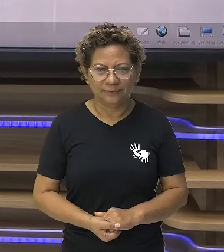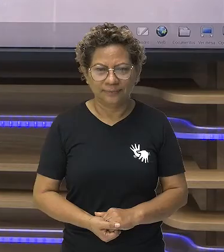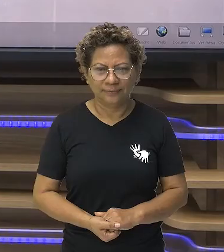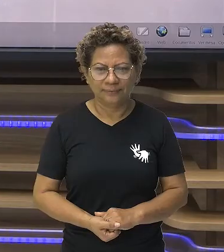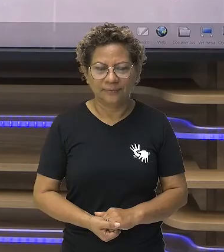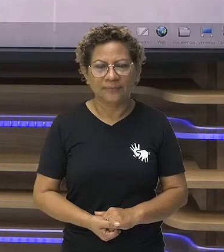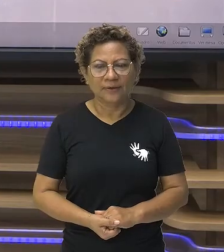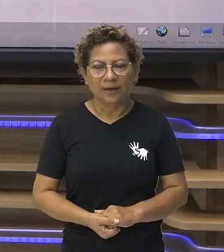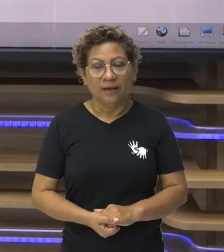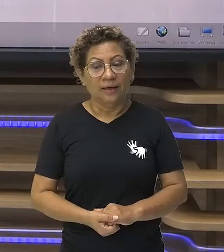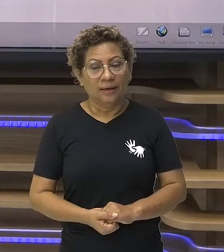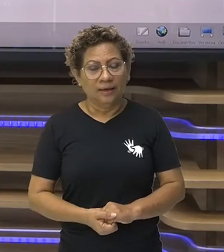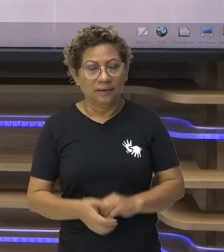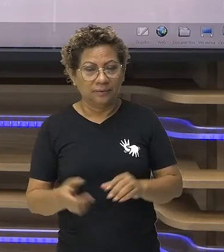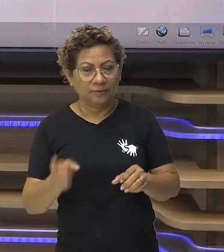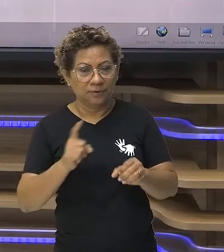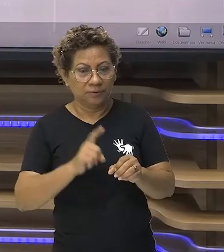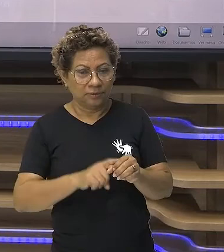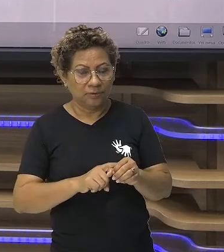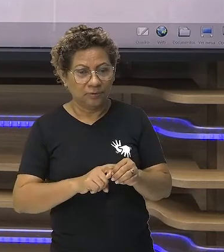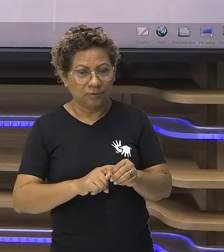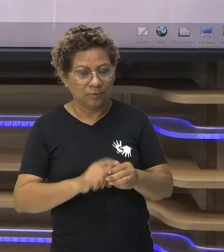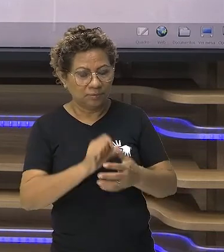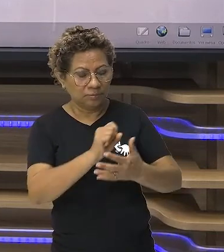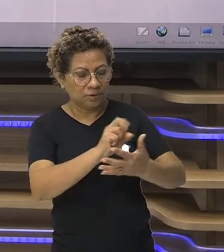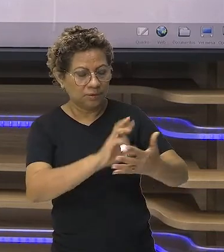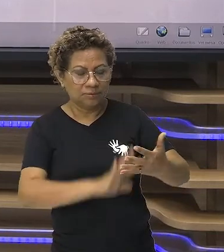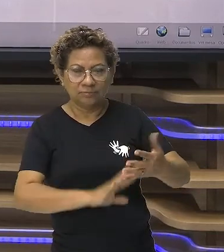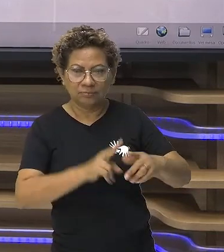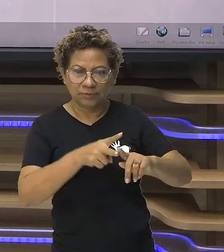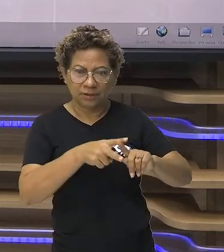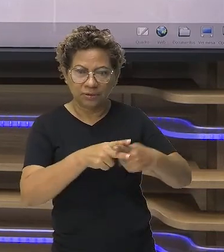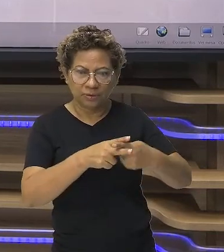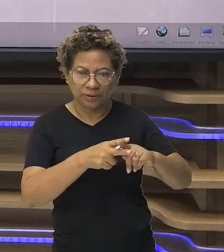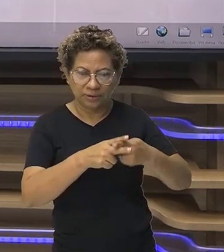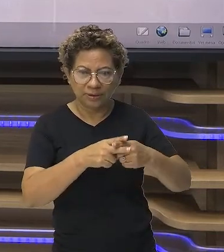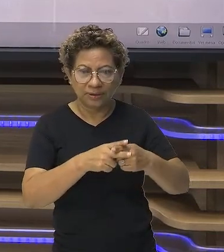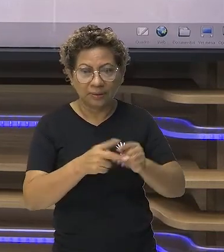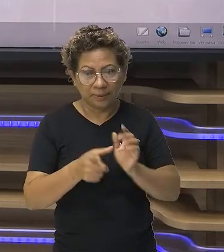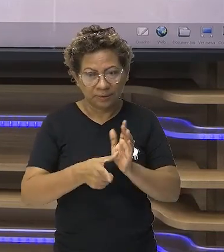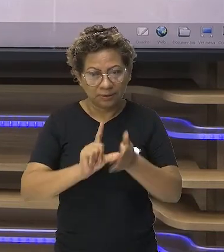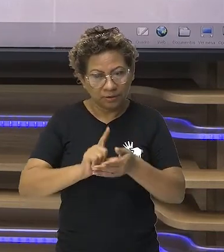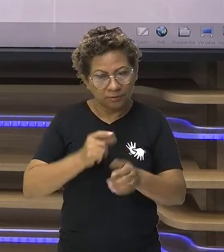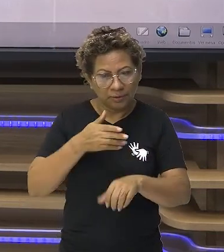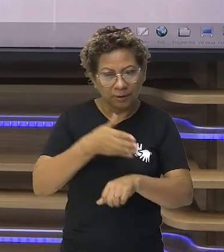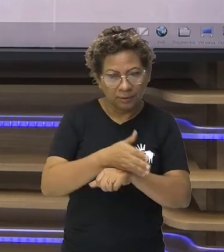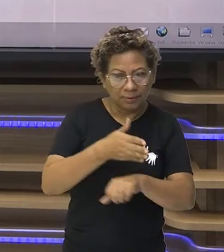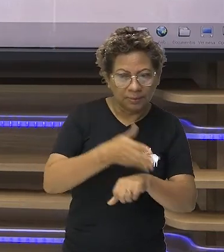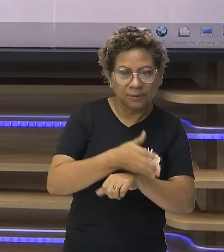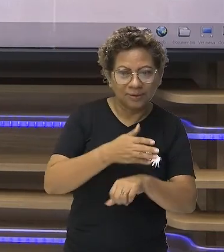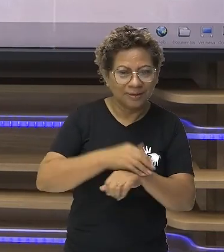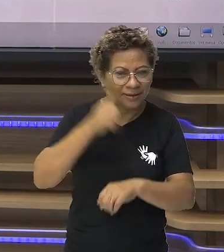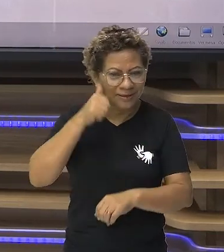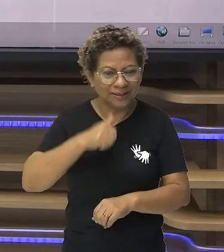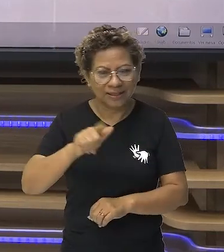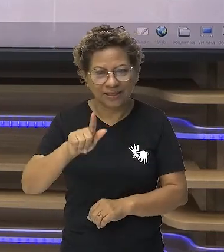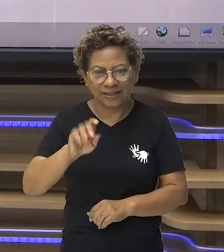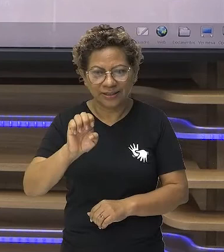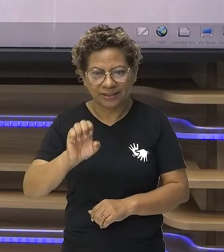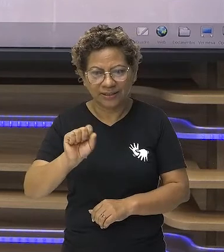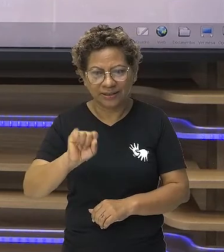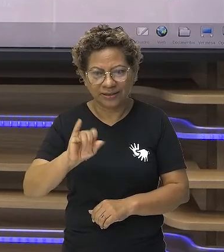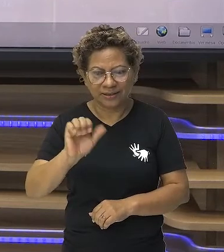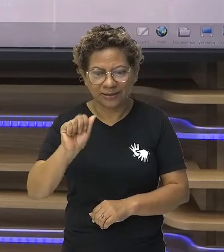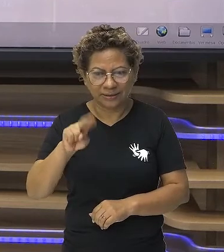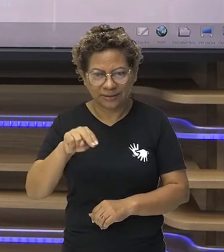Muito bem, pessoal, retornamos para fazer a nossa correção, mas antes vamos às nossas participações. Esqueci da Geisiane na questão 2, não vou esquecer agora,